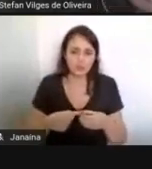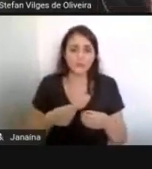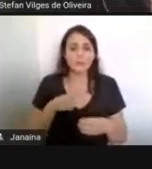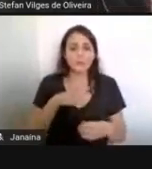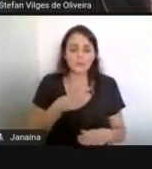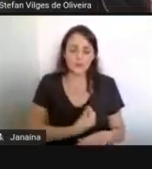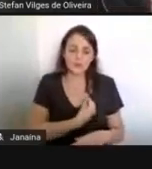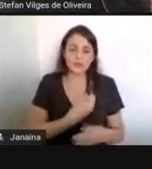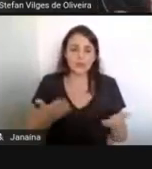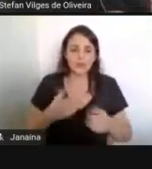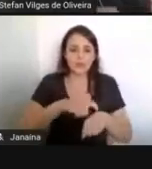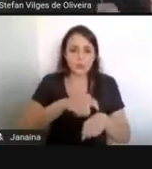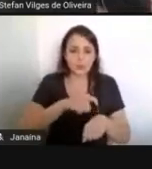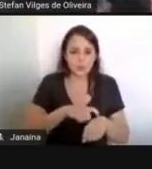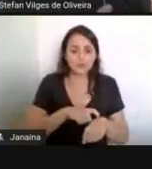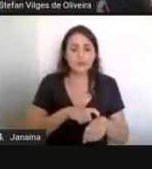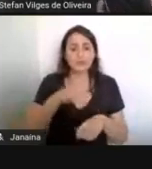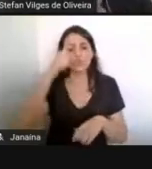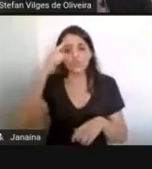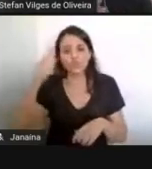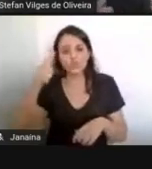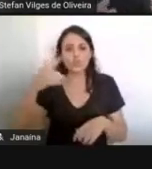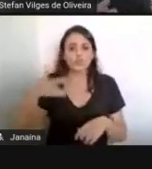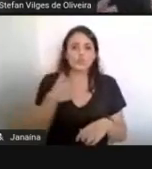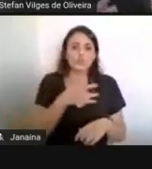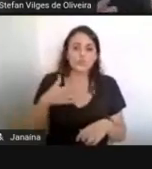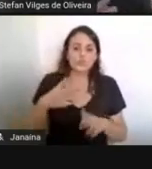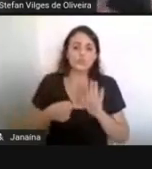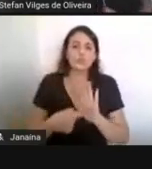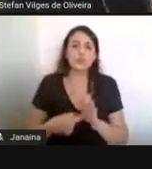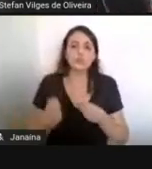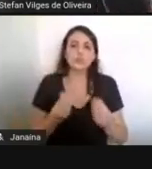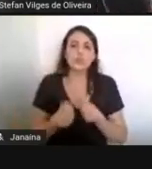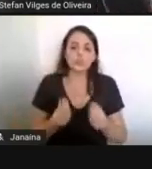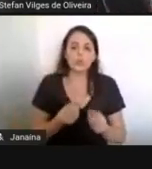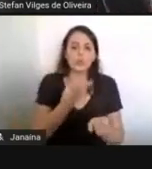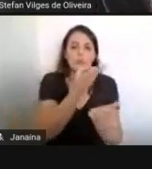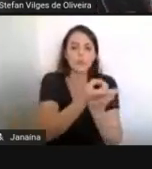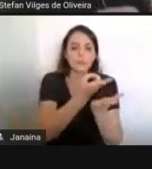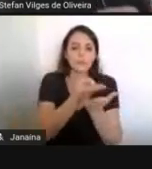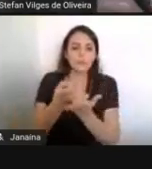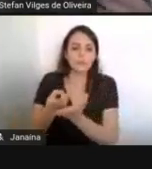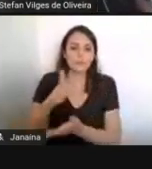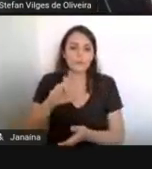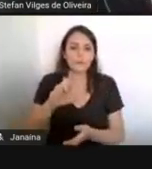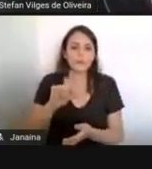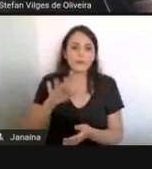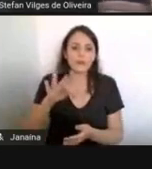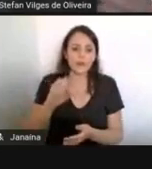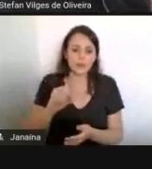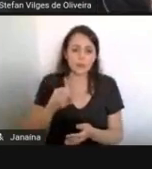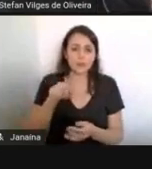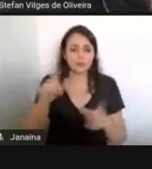utilizado pelos gestores de saúde é o indicador dos leitos, né? Ocupação de leitos. Se nós observarmos, a mídia tem